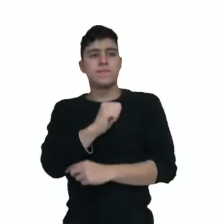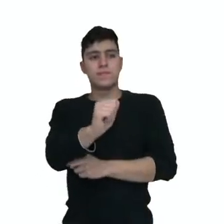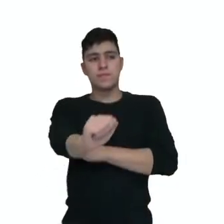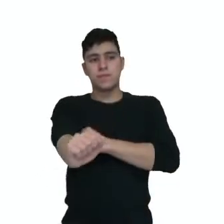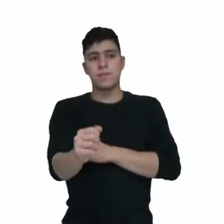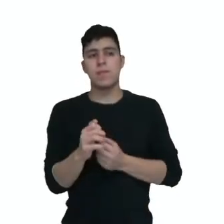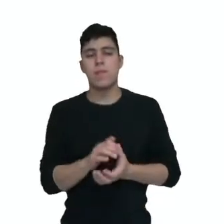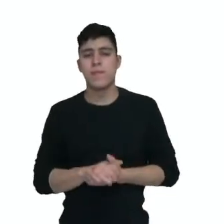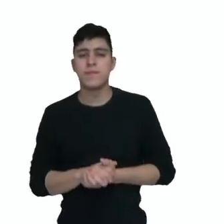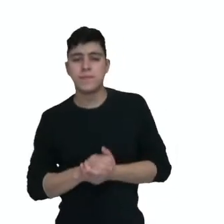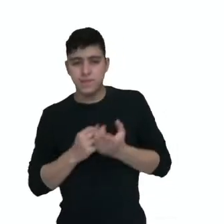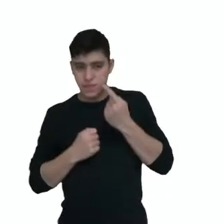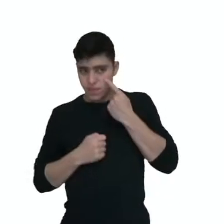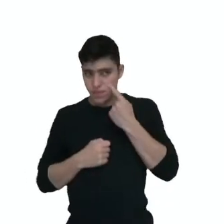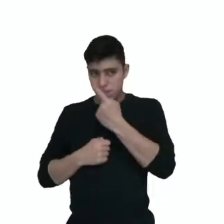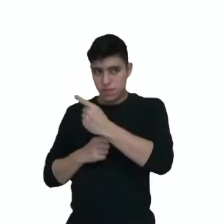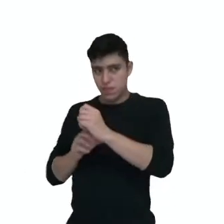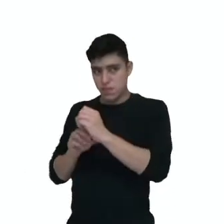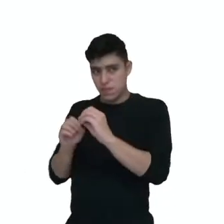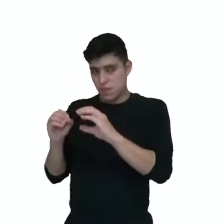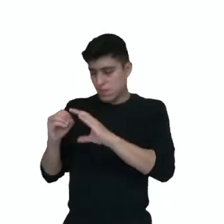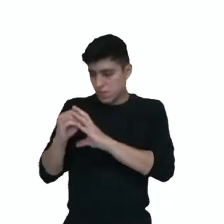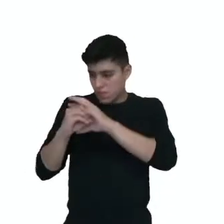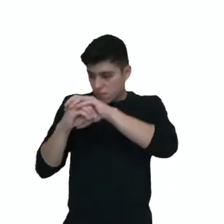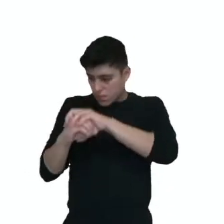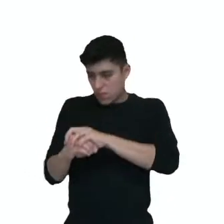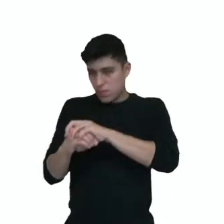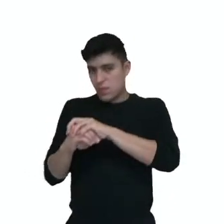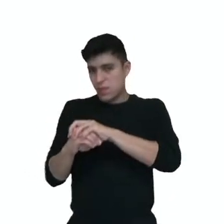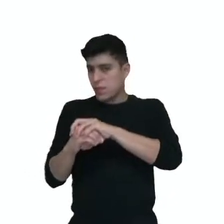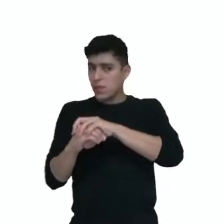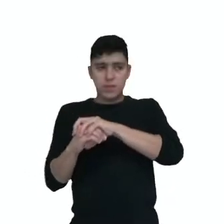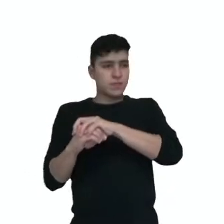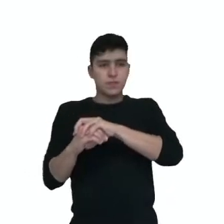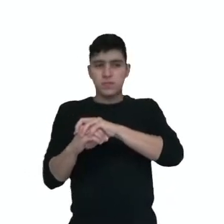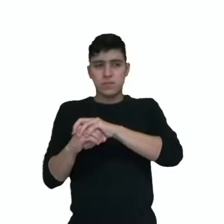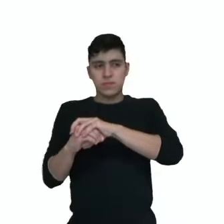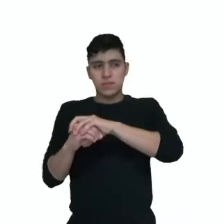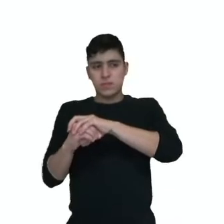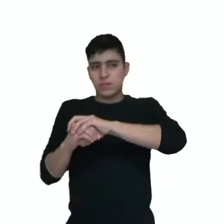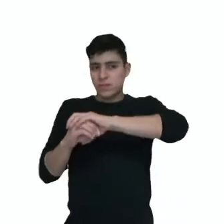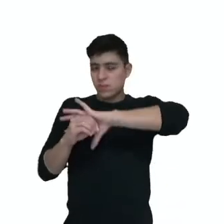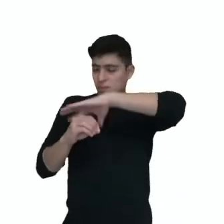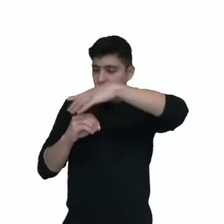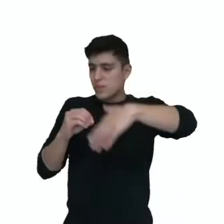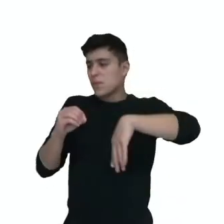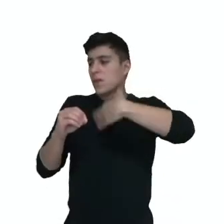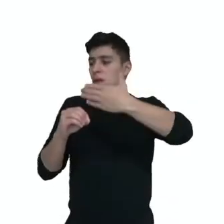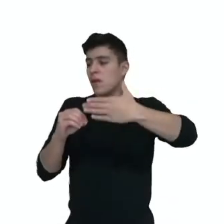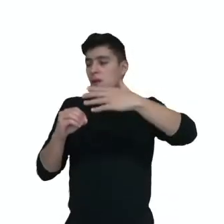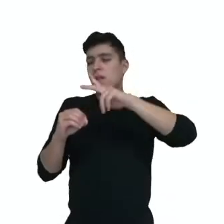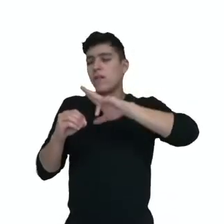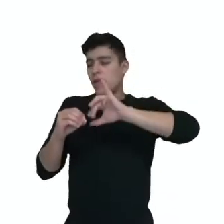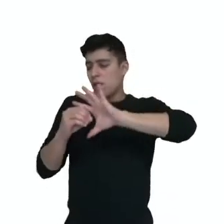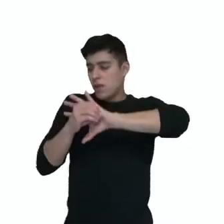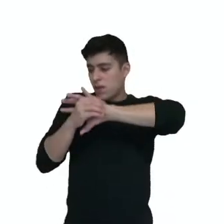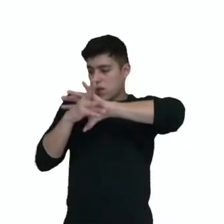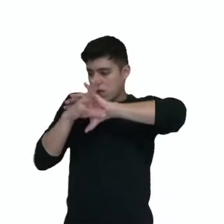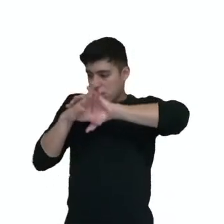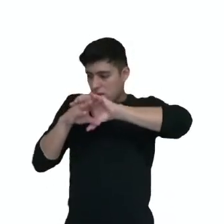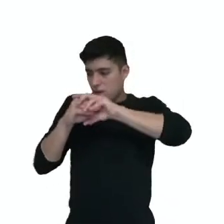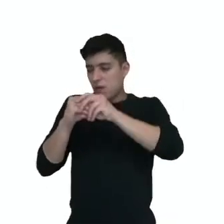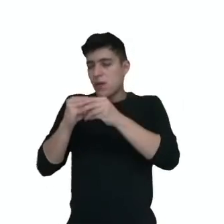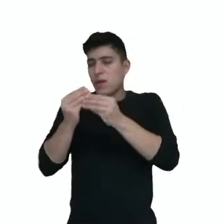Tá certo? Então, ó, ele englobou ali, a substância está dentro do corpo do protozoário e vai sofrer um processo de